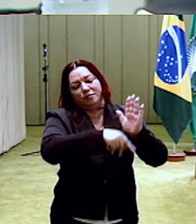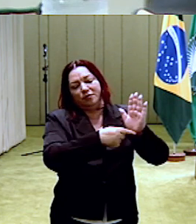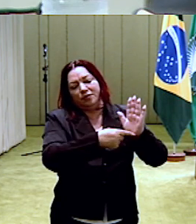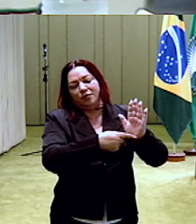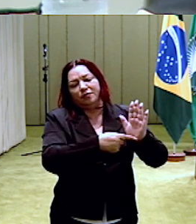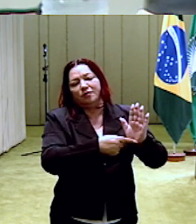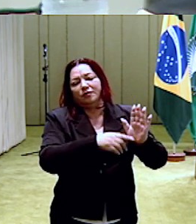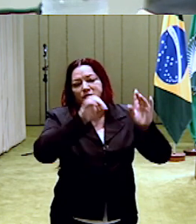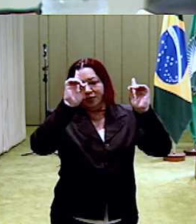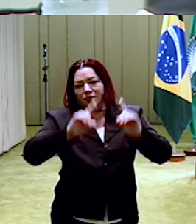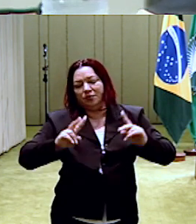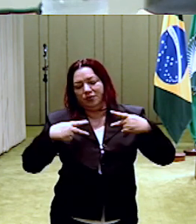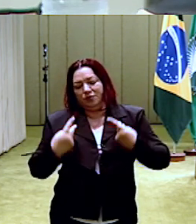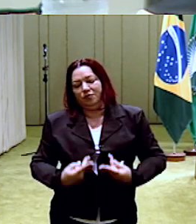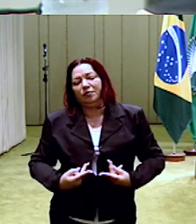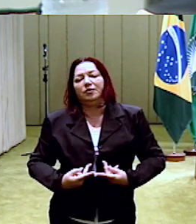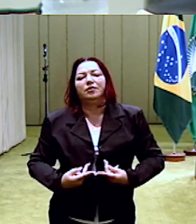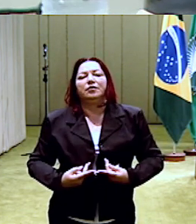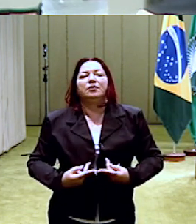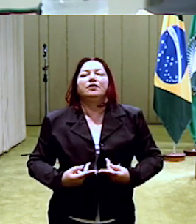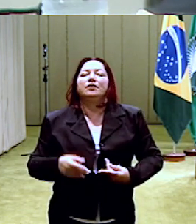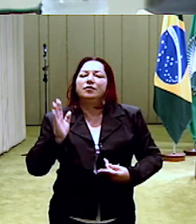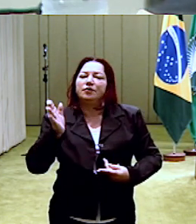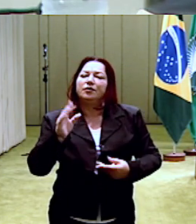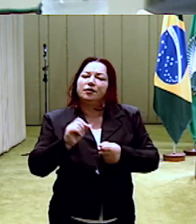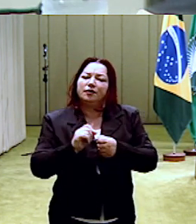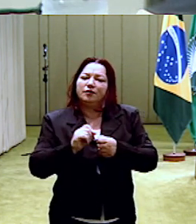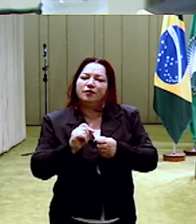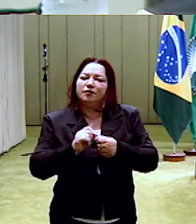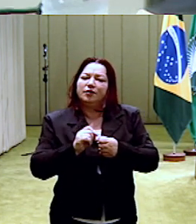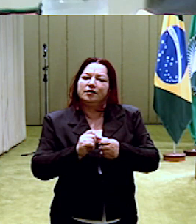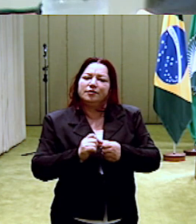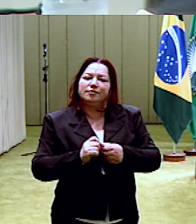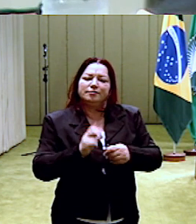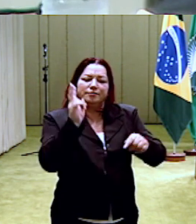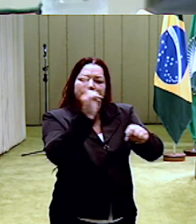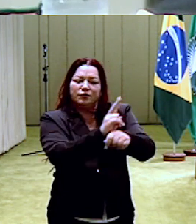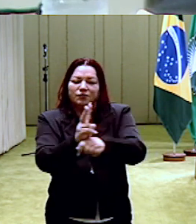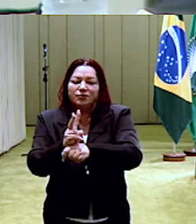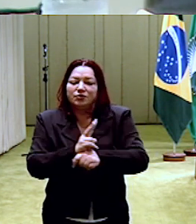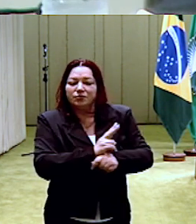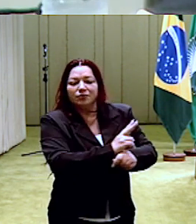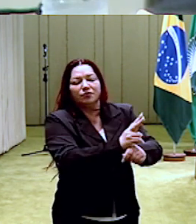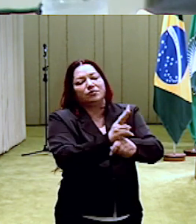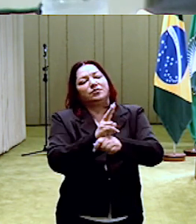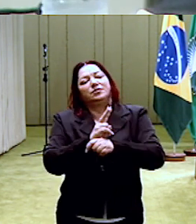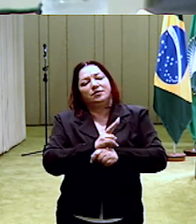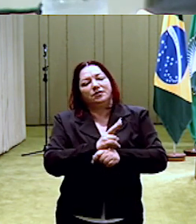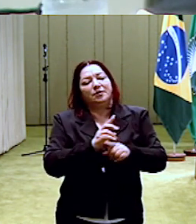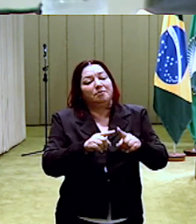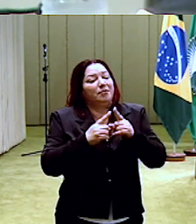devida diligência em direitos humanos, e muitas delas já realizam essas devidas diligências de maneira voluntária,